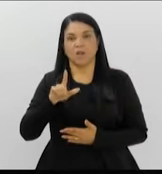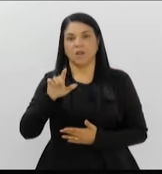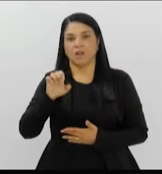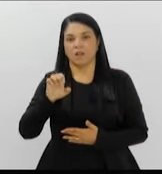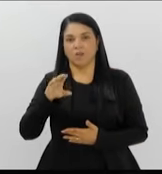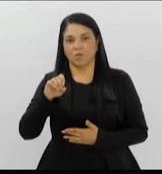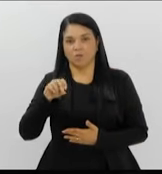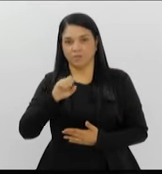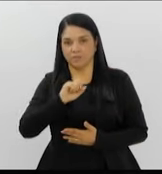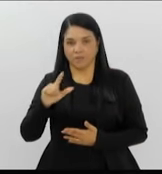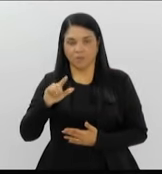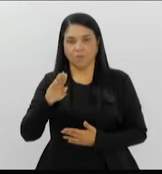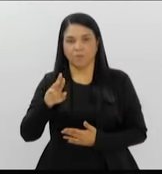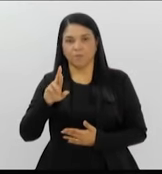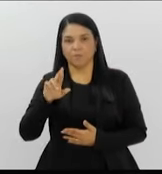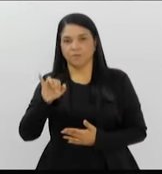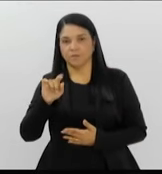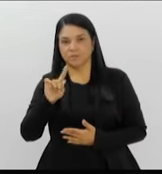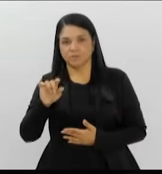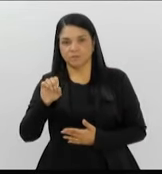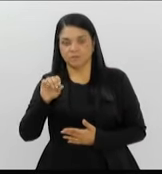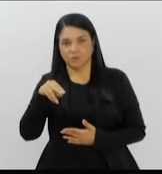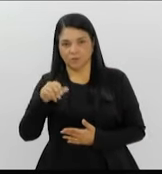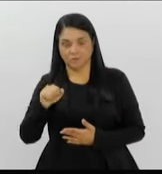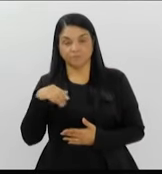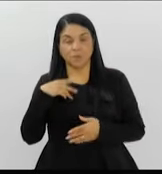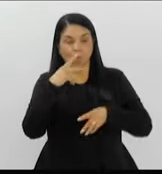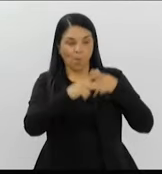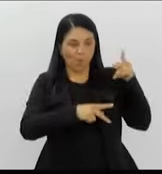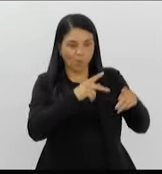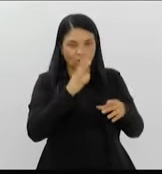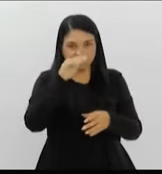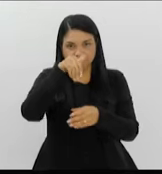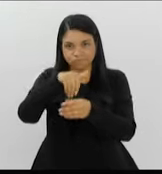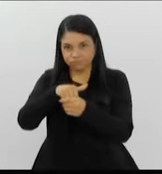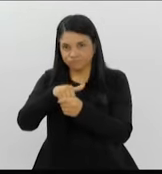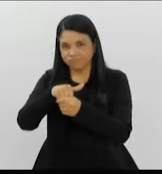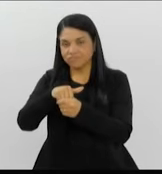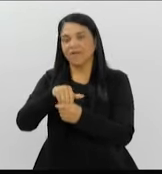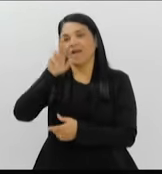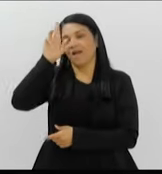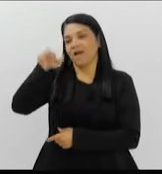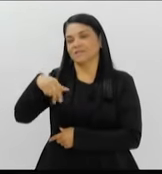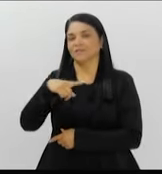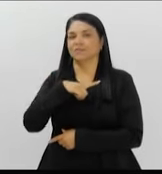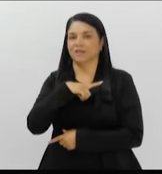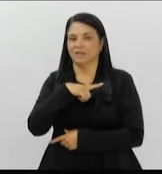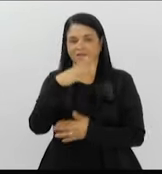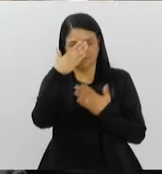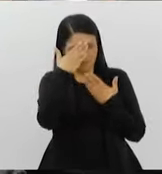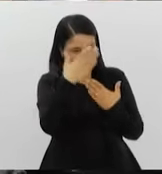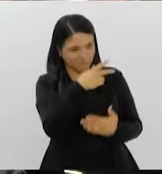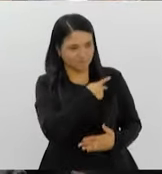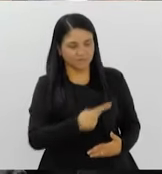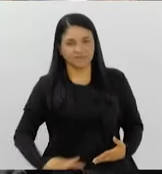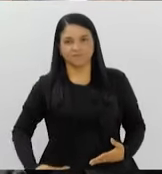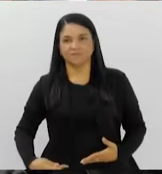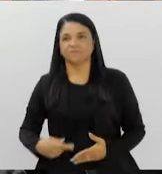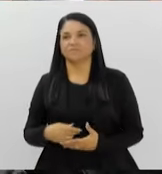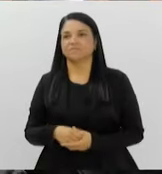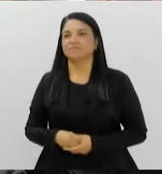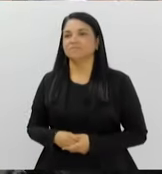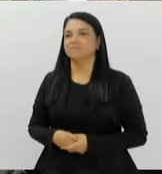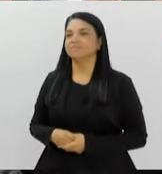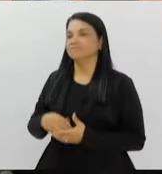Brizola, o povo nas urnas sempre tem razão. Muito obrigado, senhor presidente. Obrigado,